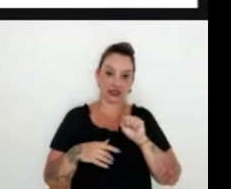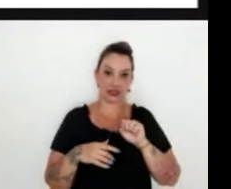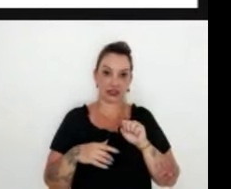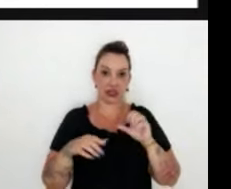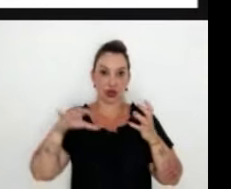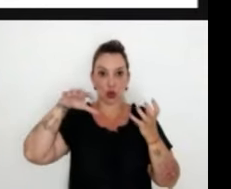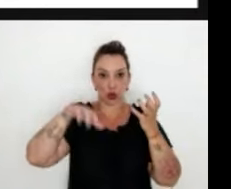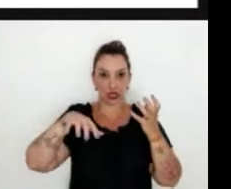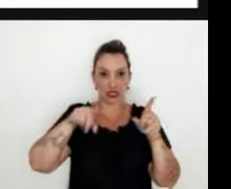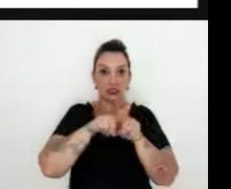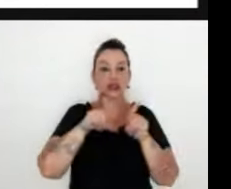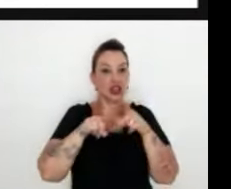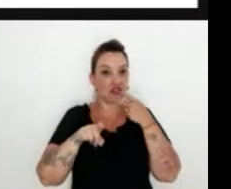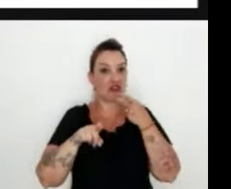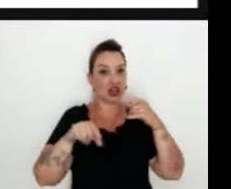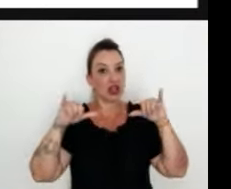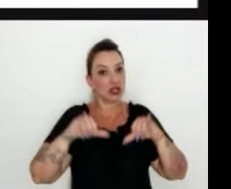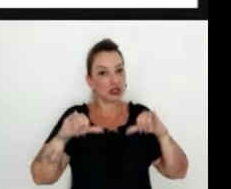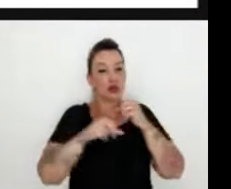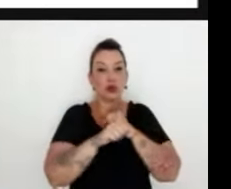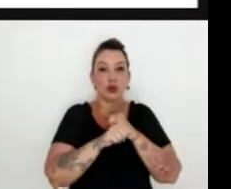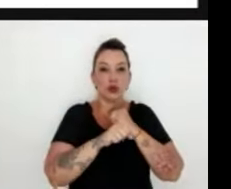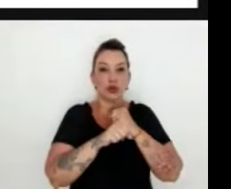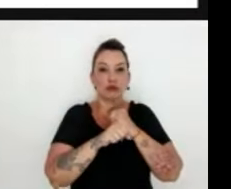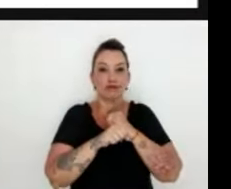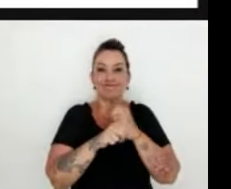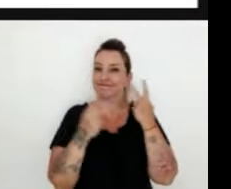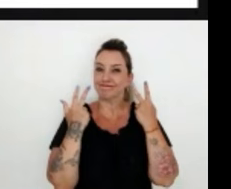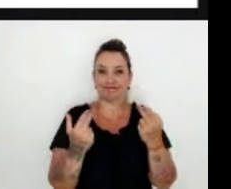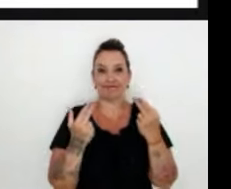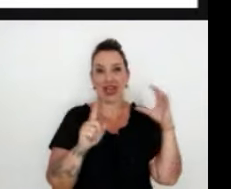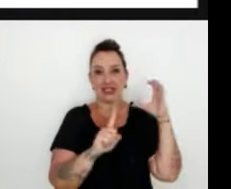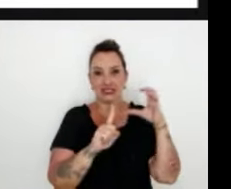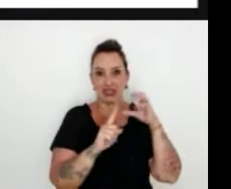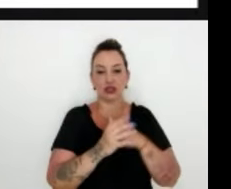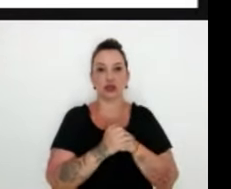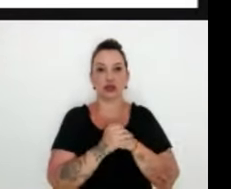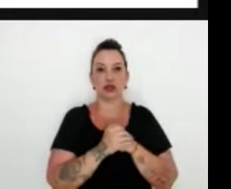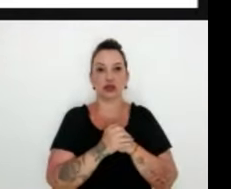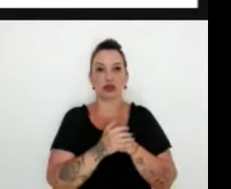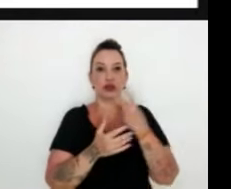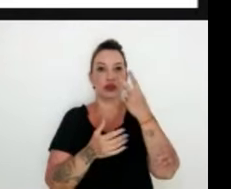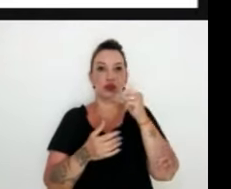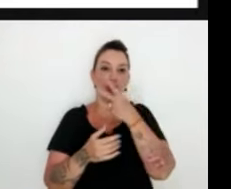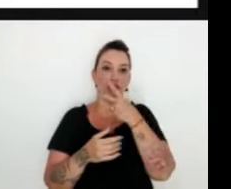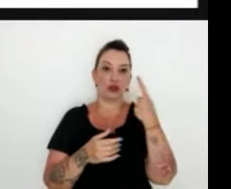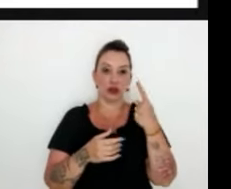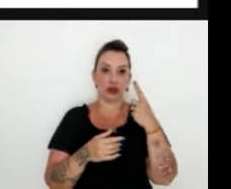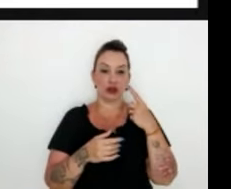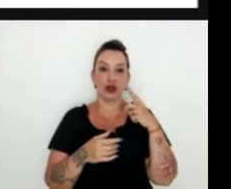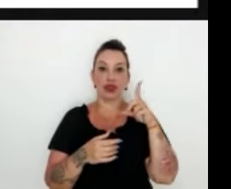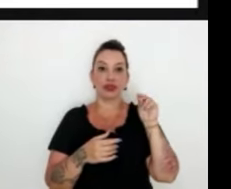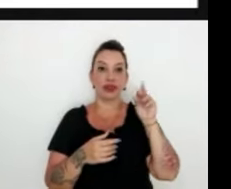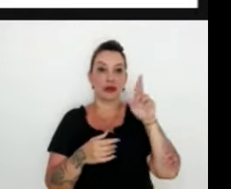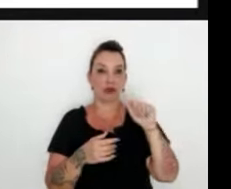também me relatou que sofreu por anos esse mesmo tipo de assédio. Em 2021, Débora Diniz sofreu novos